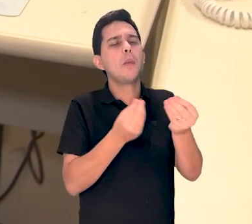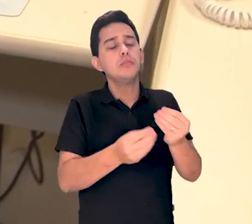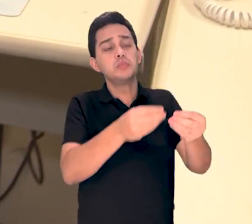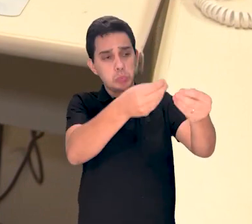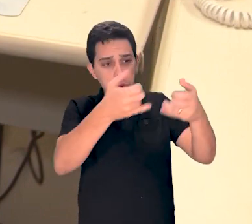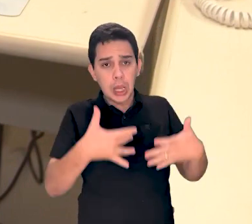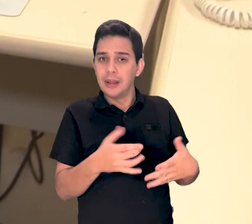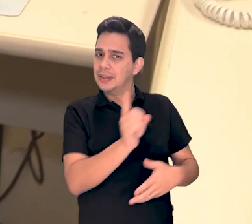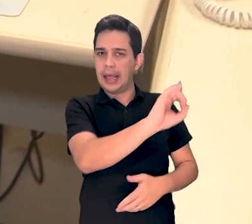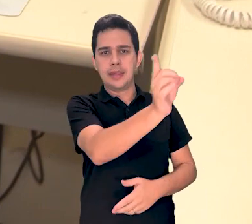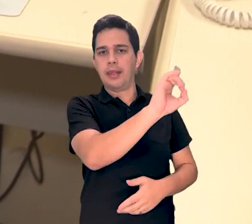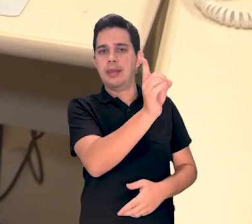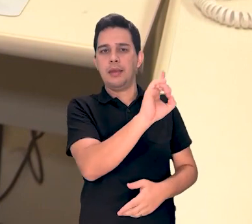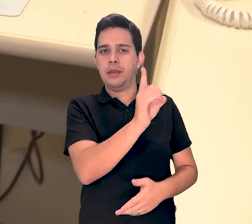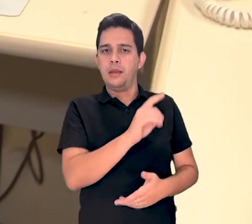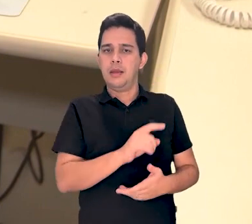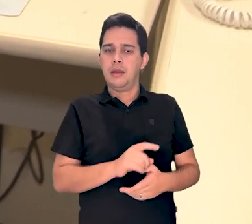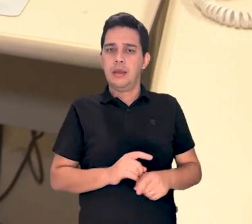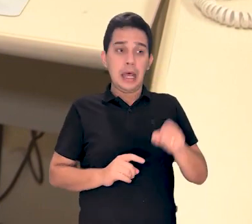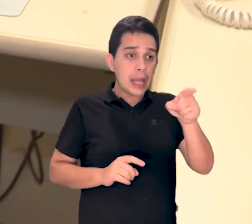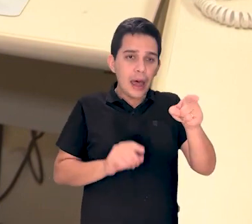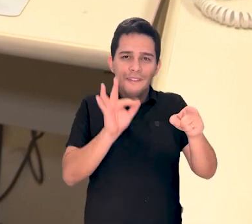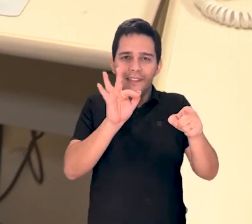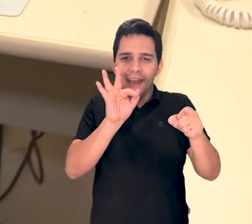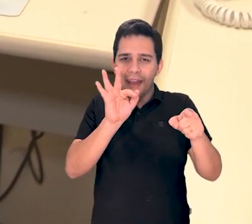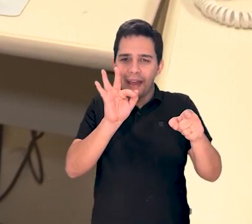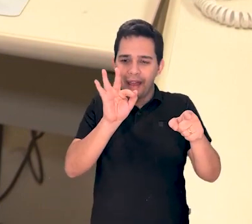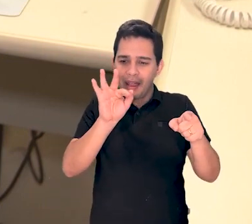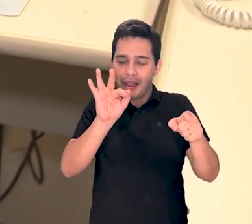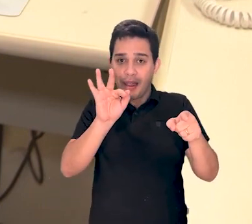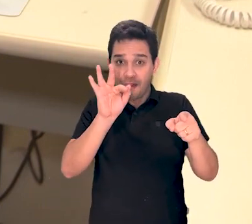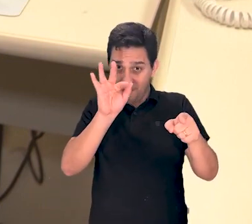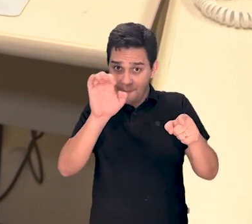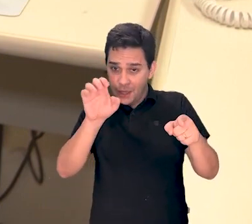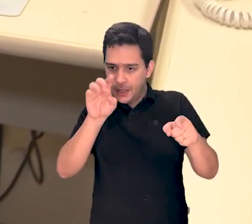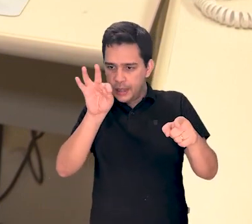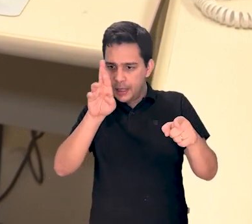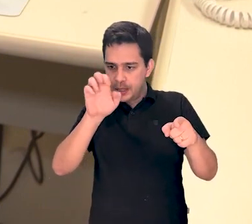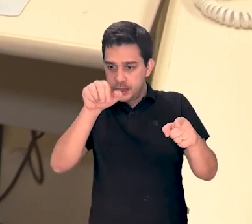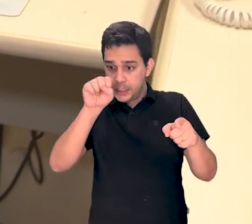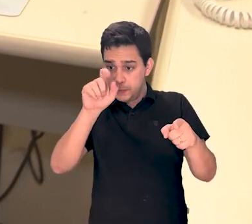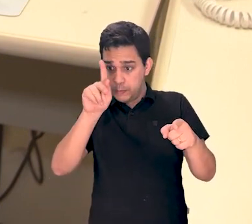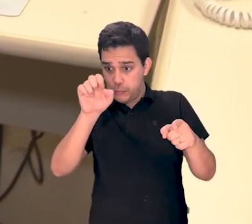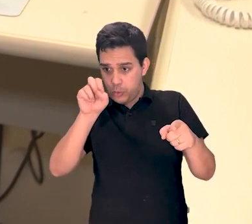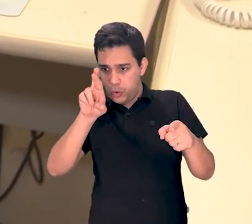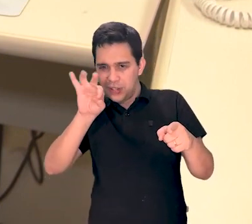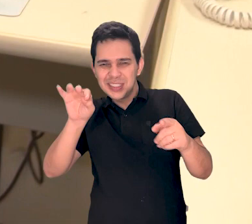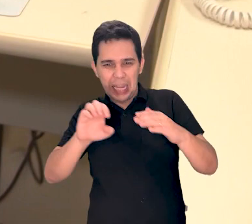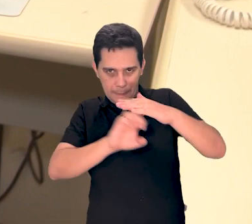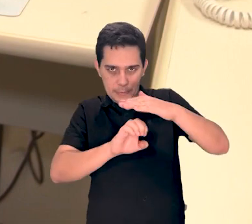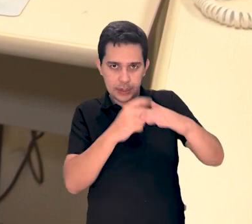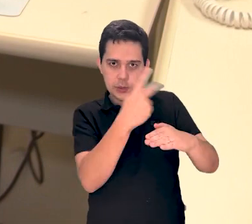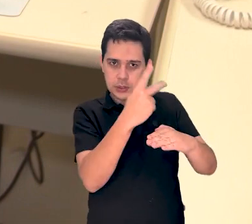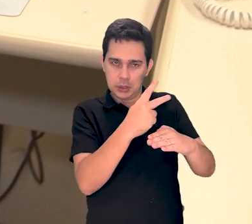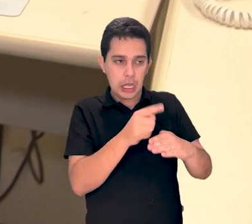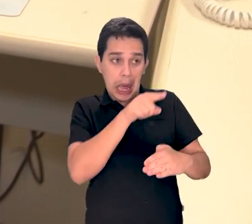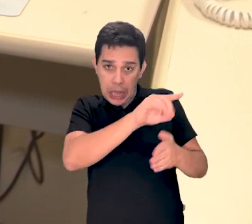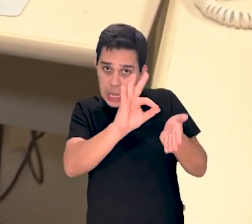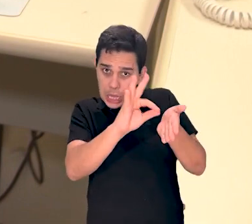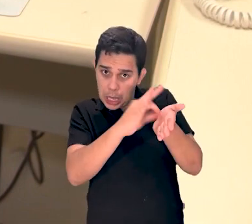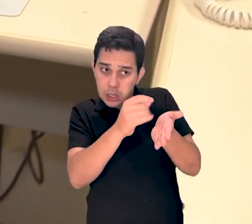né você tá aí com 10 anos mais 11 anos de concessão contrato foi assinado em